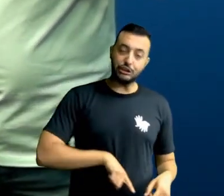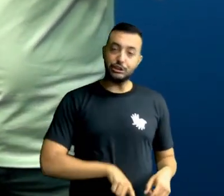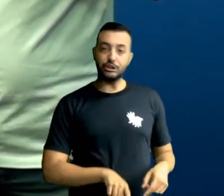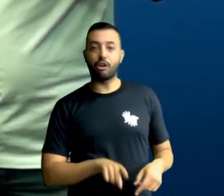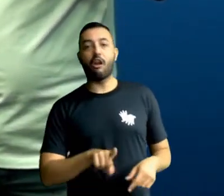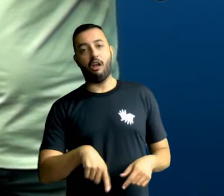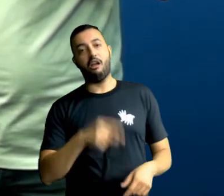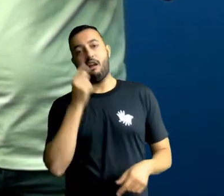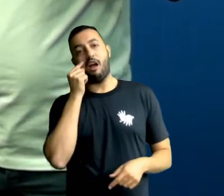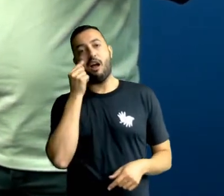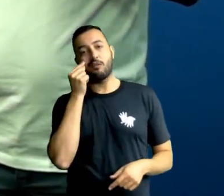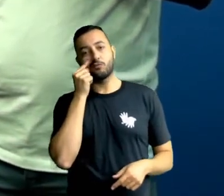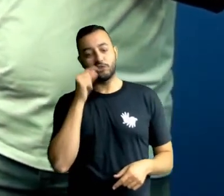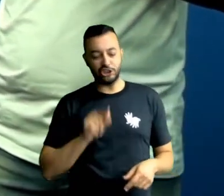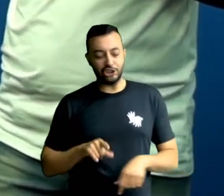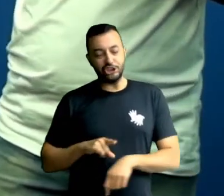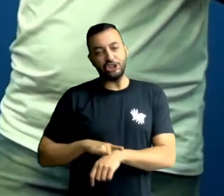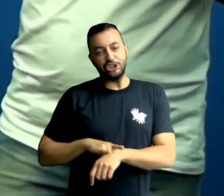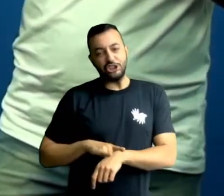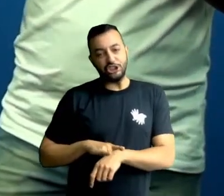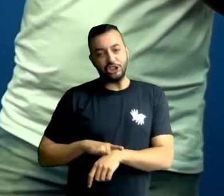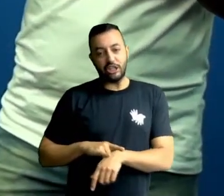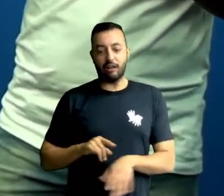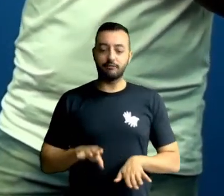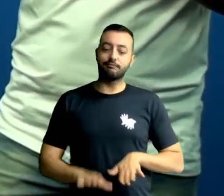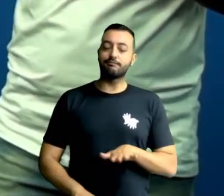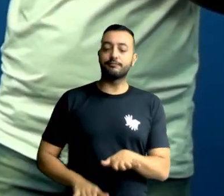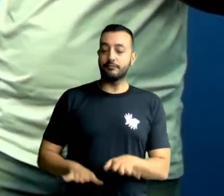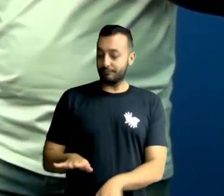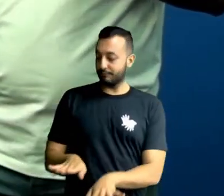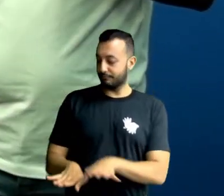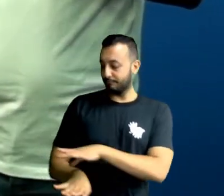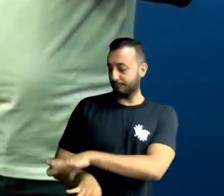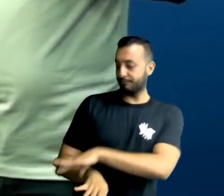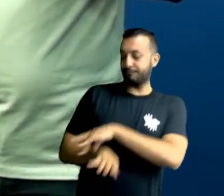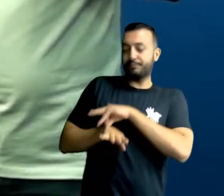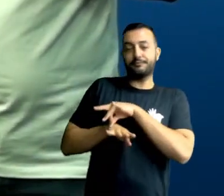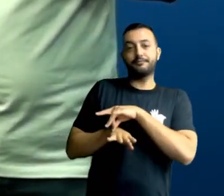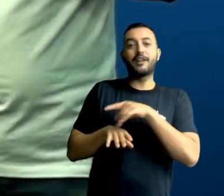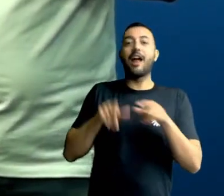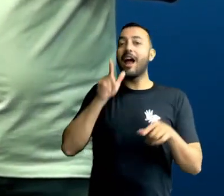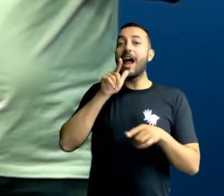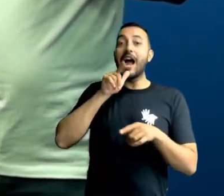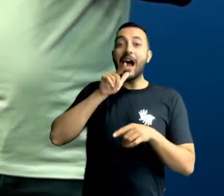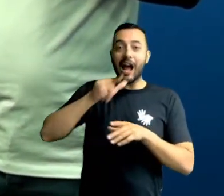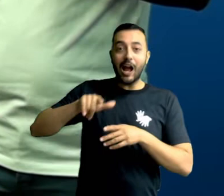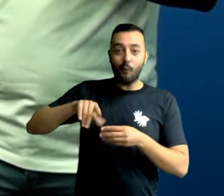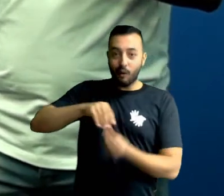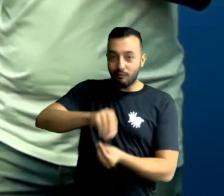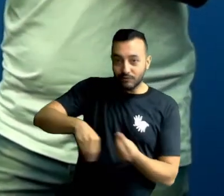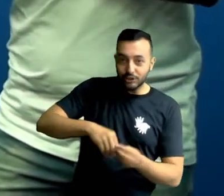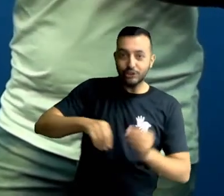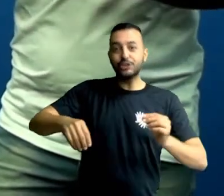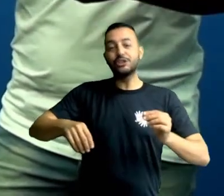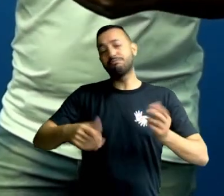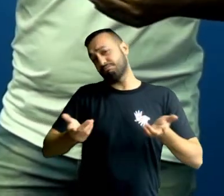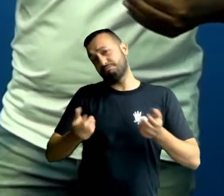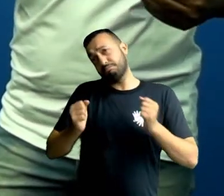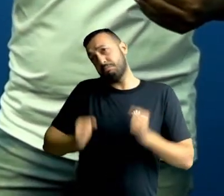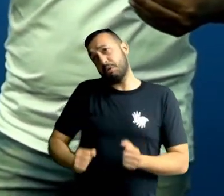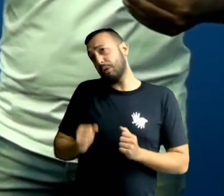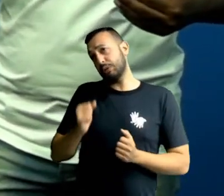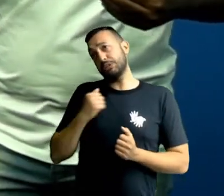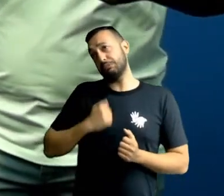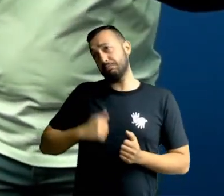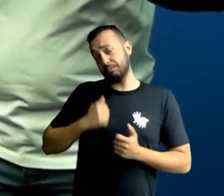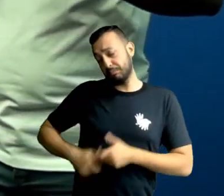na urina dos ratos. Então, essa bactéria eliminada na urina dos ratos se mistura com a água das redes